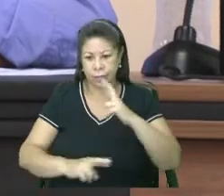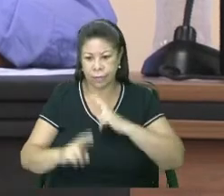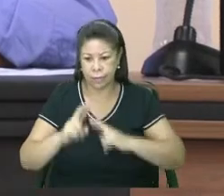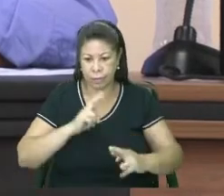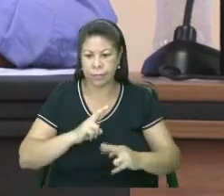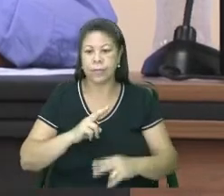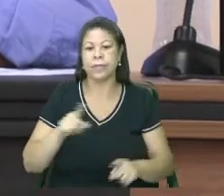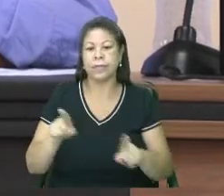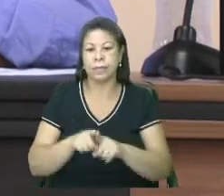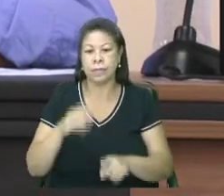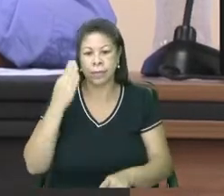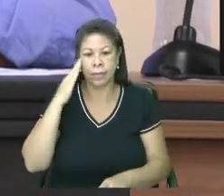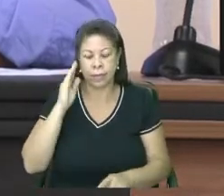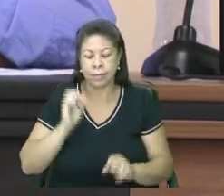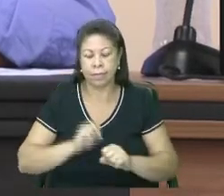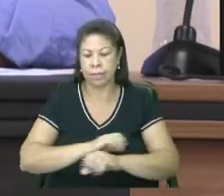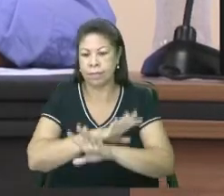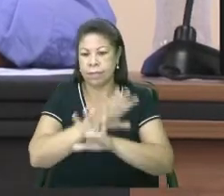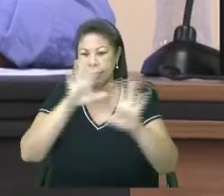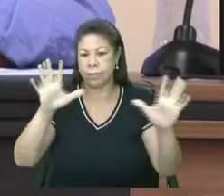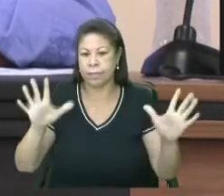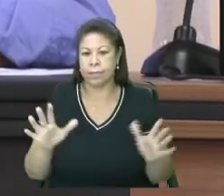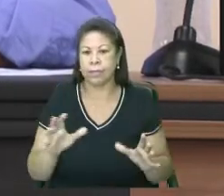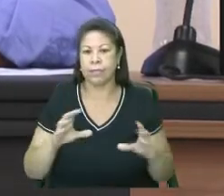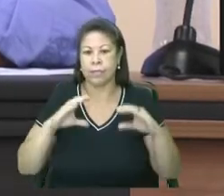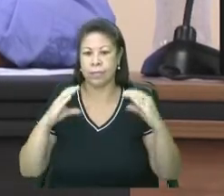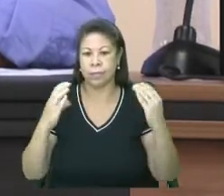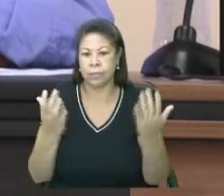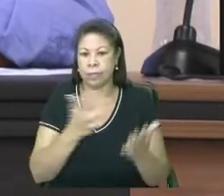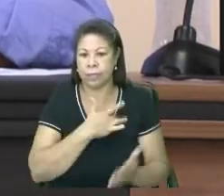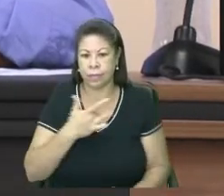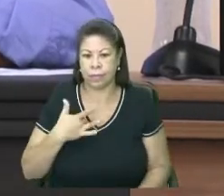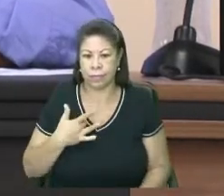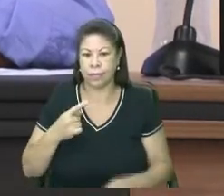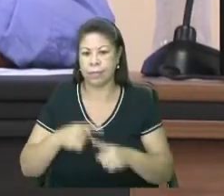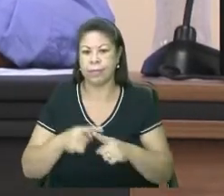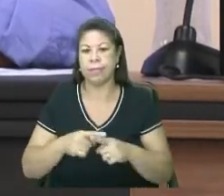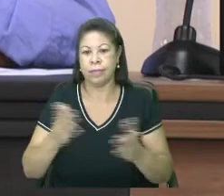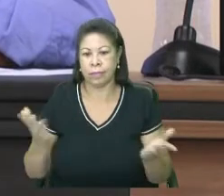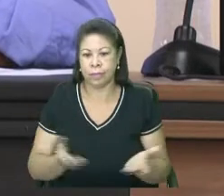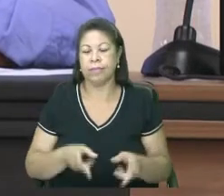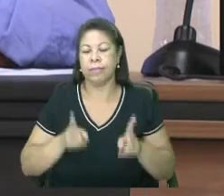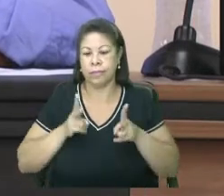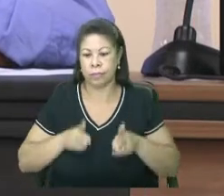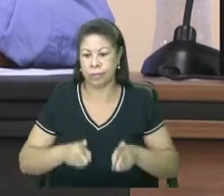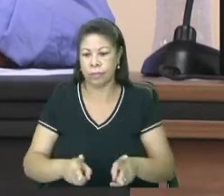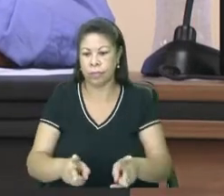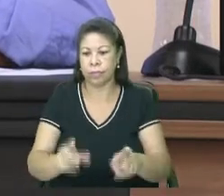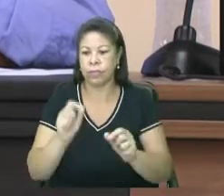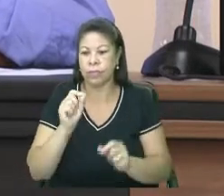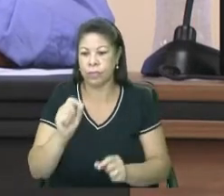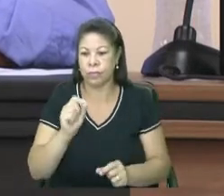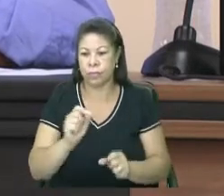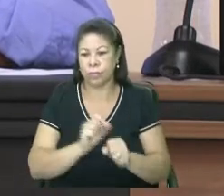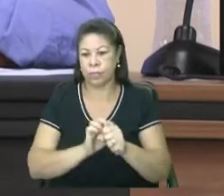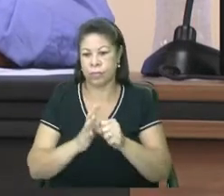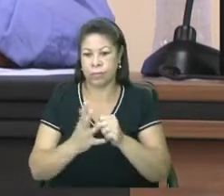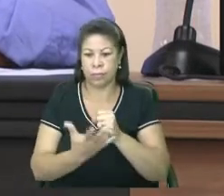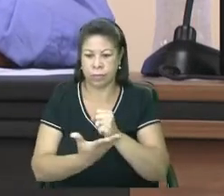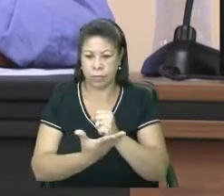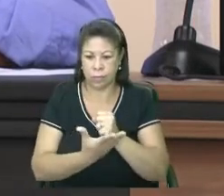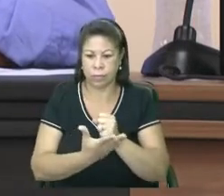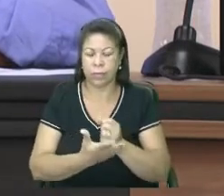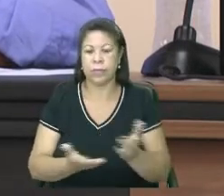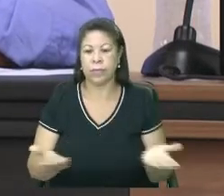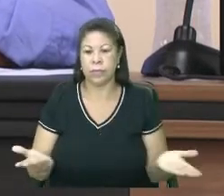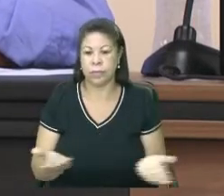município, sobretudo neste momento de pandemia que ainda estamos vivendo. Desejo a todos os participantes um